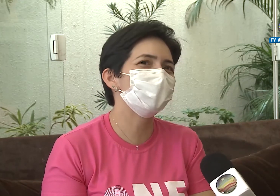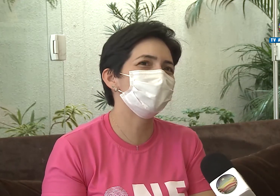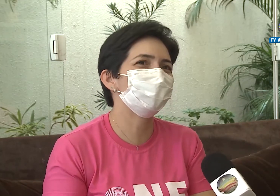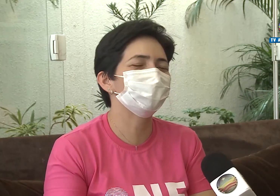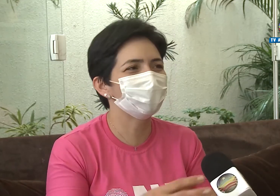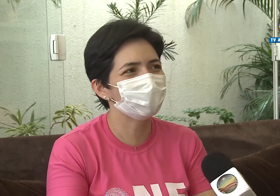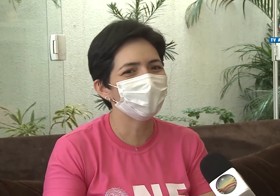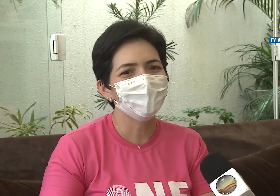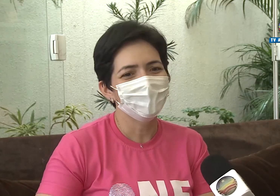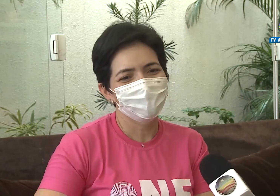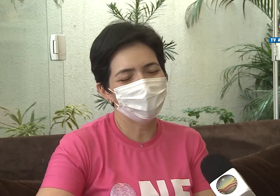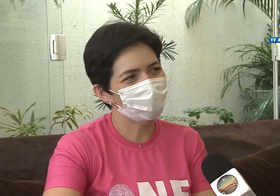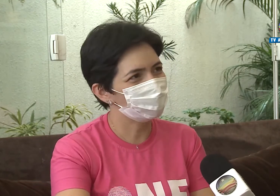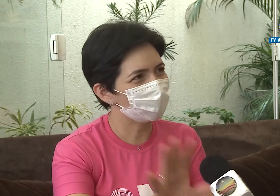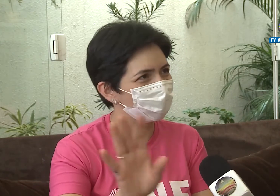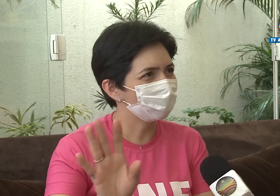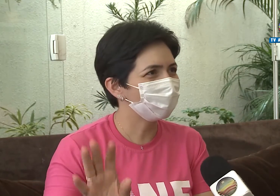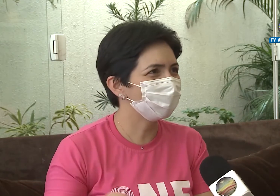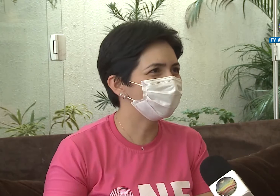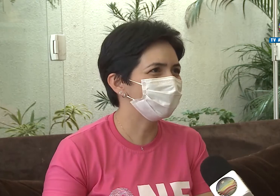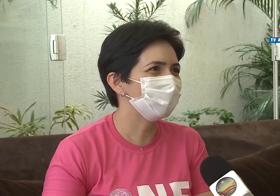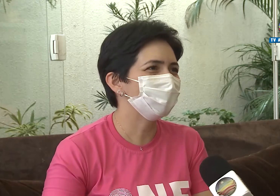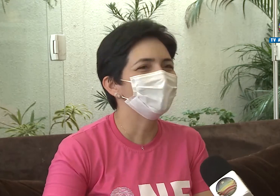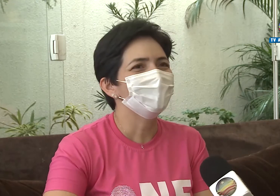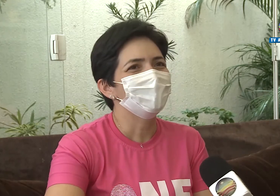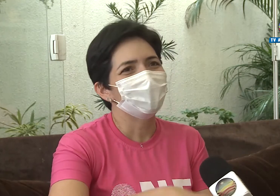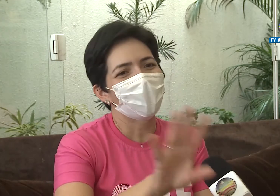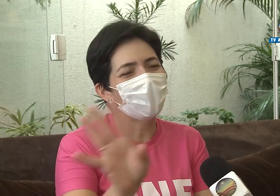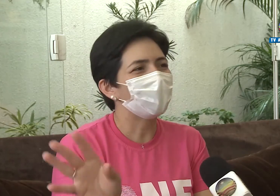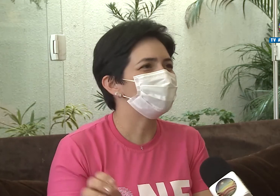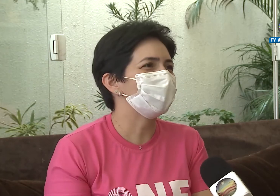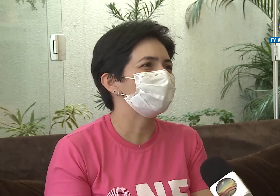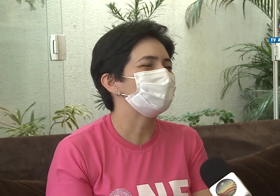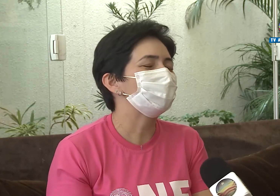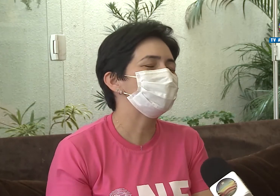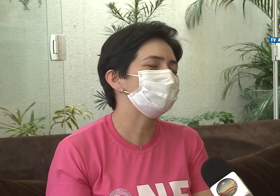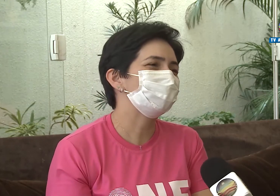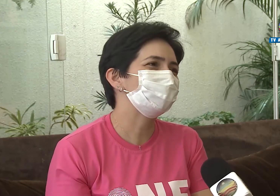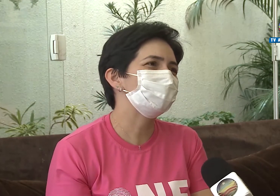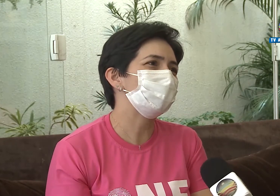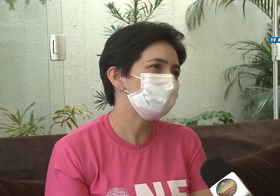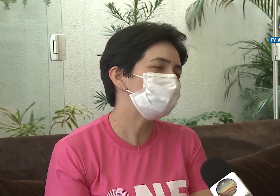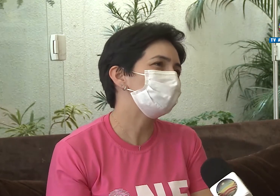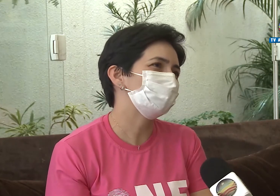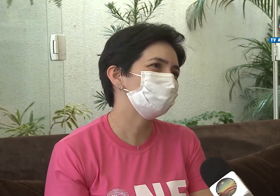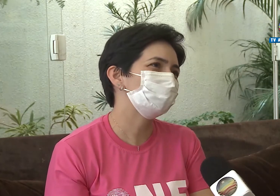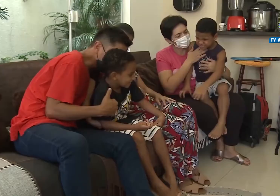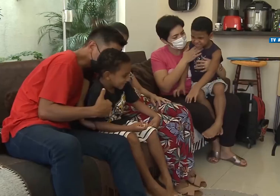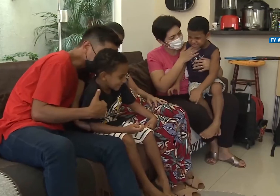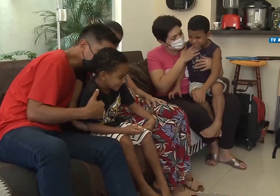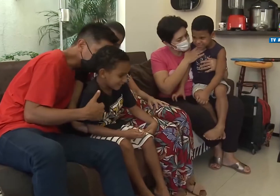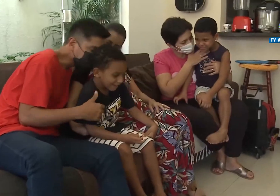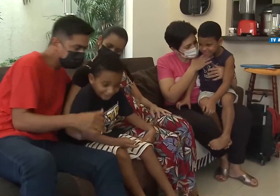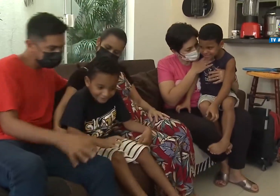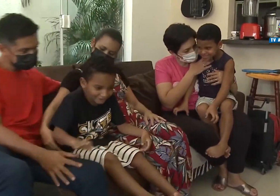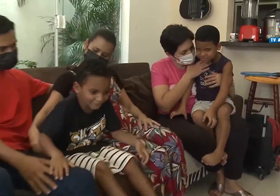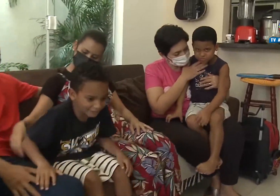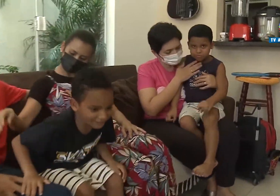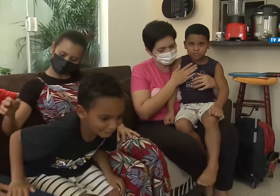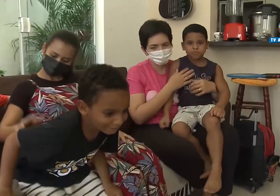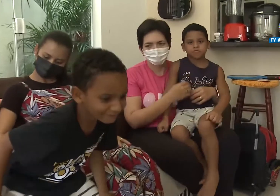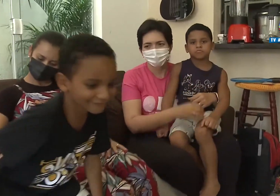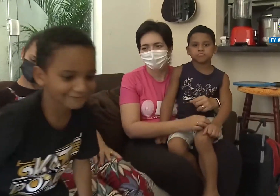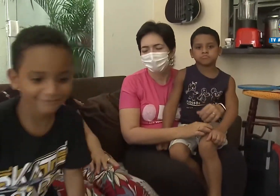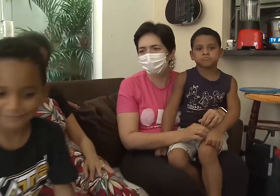menos, né? Mas ele sempre conta que eles inventavam brincadeiras, né? É a arte lá dentro. Então, isso é muito bom. As histórias